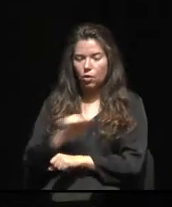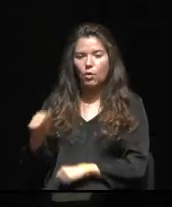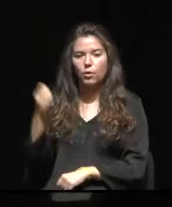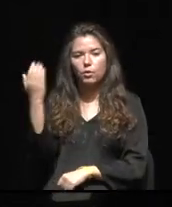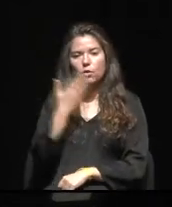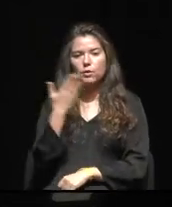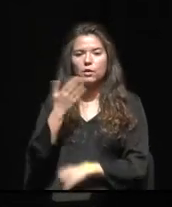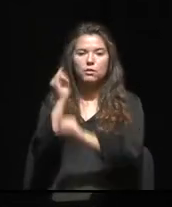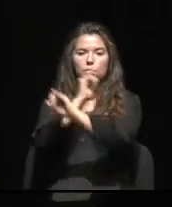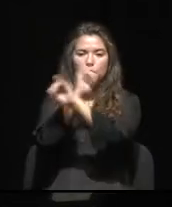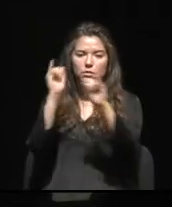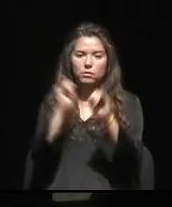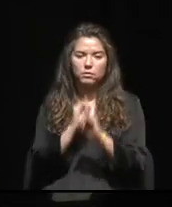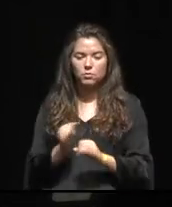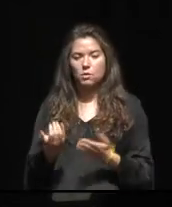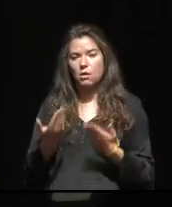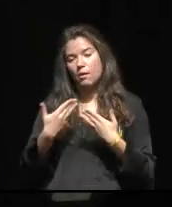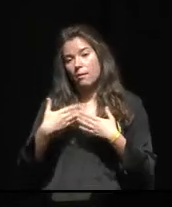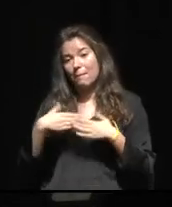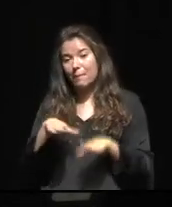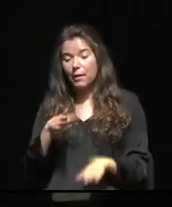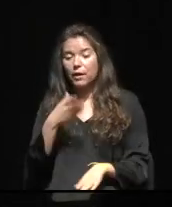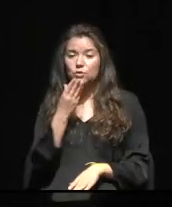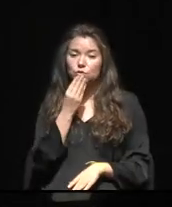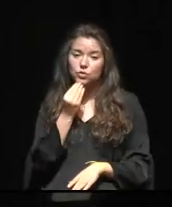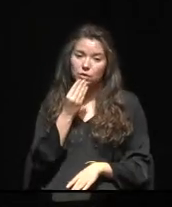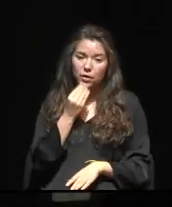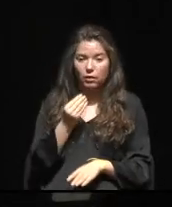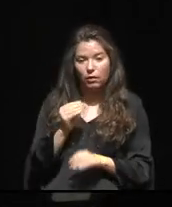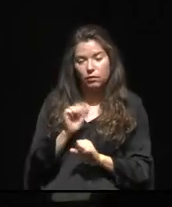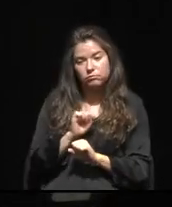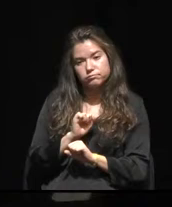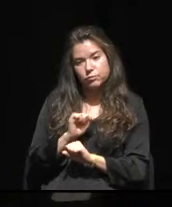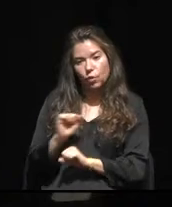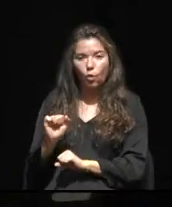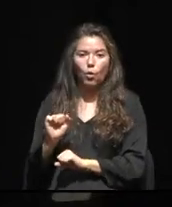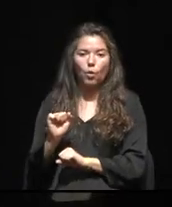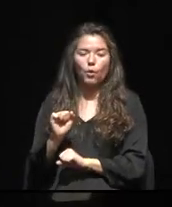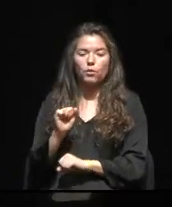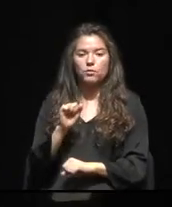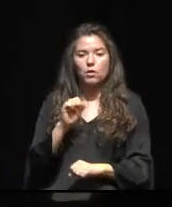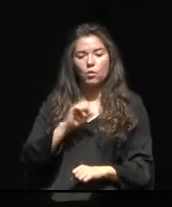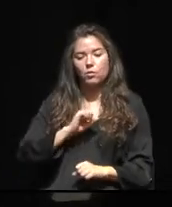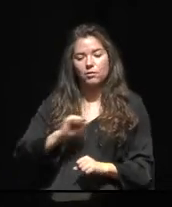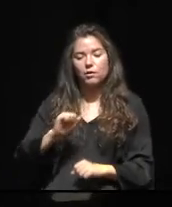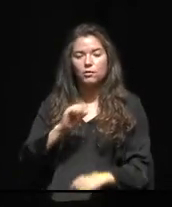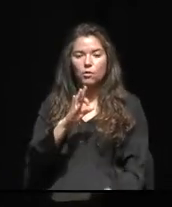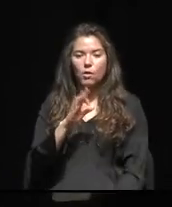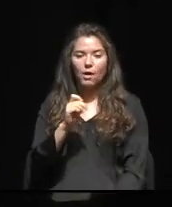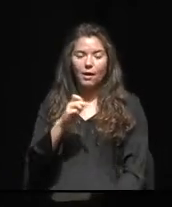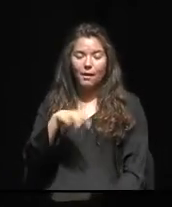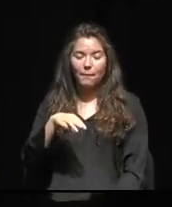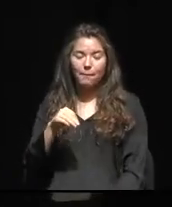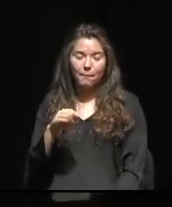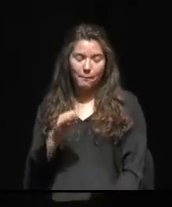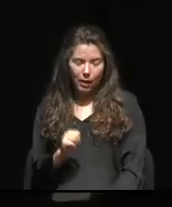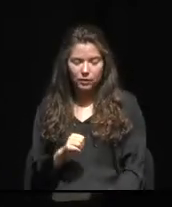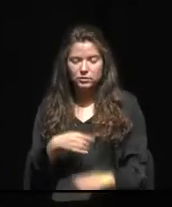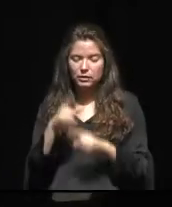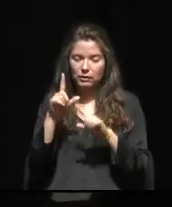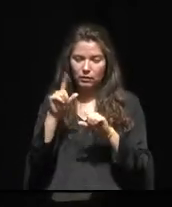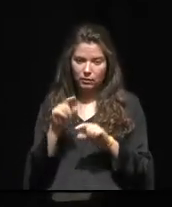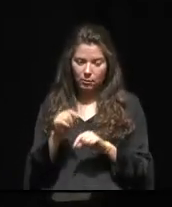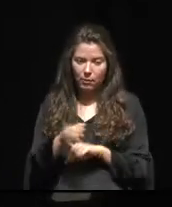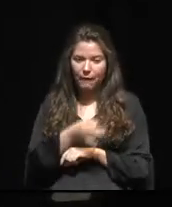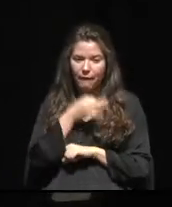internacional mas que no caso de israelite os ataques do AM e surge instrumentalmente